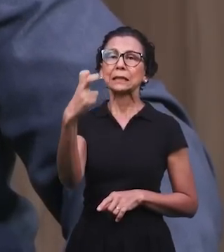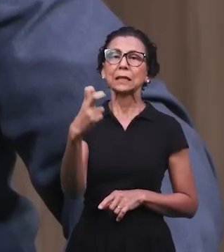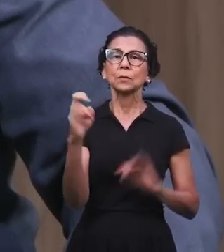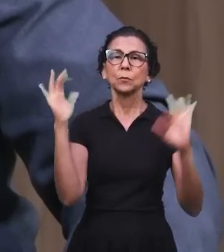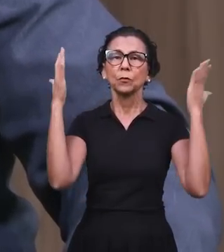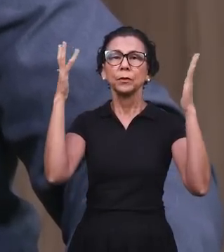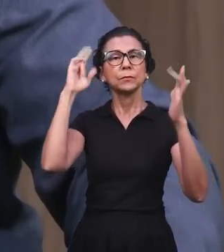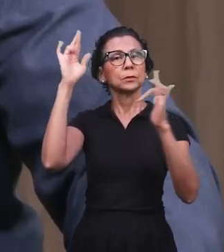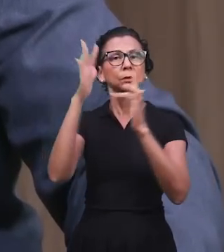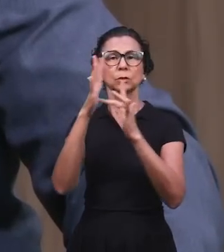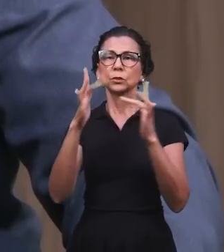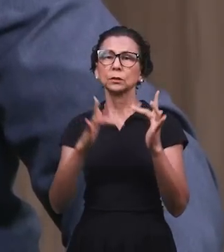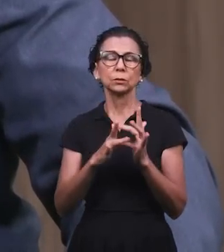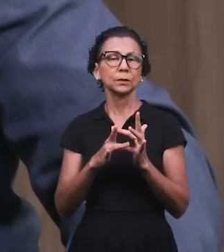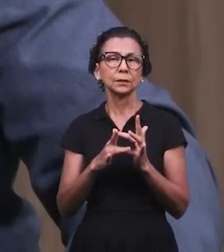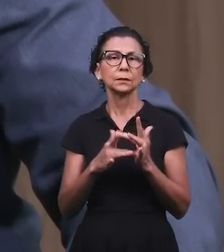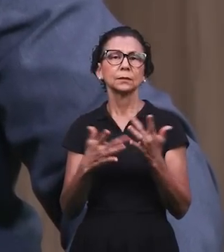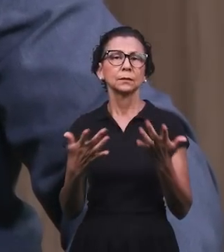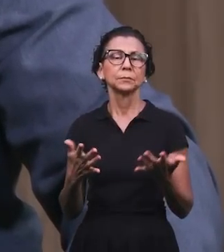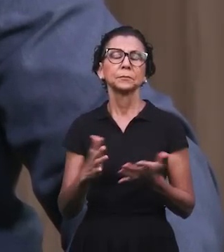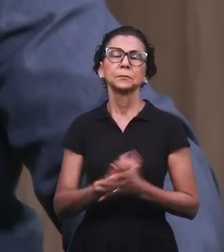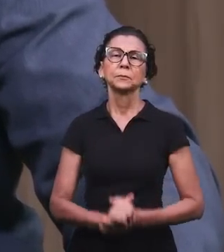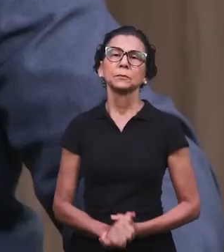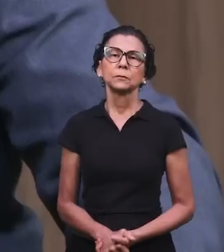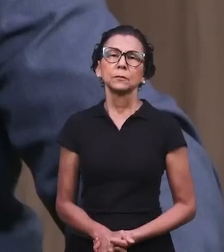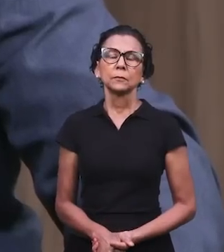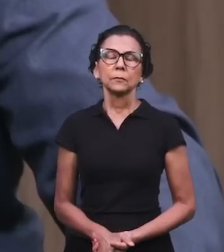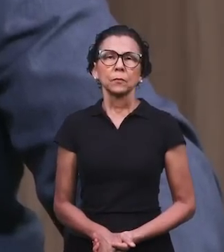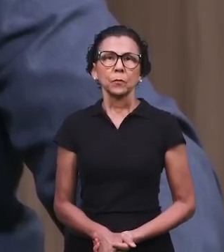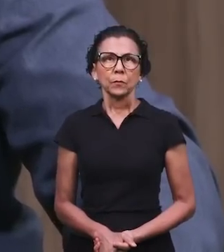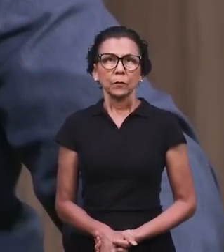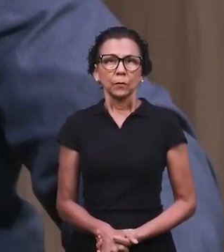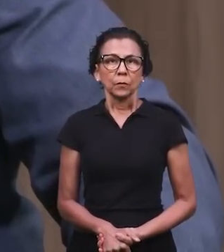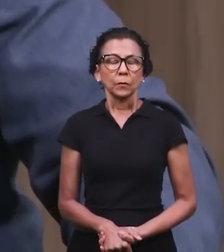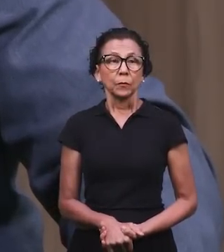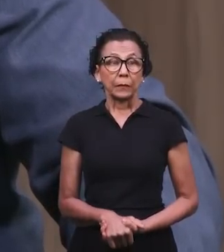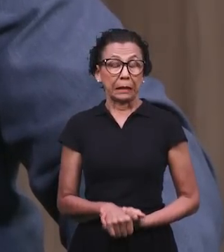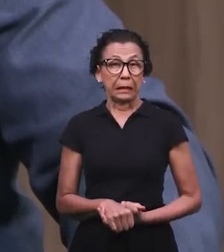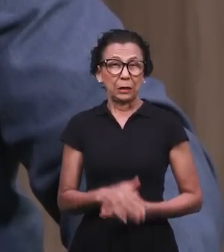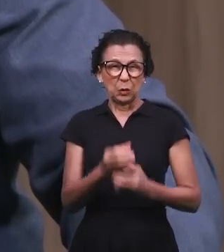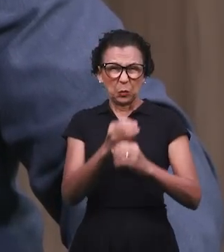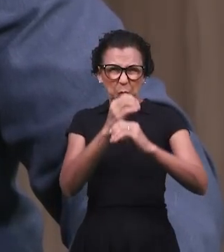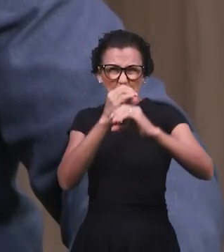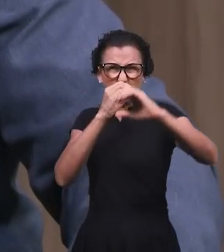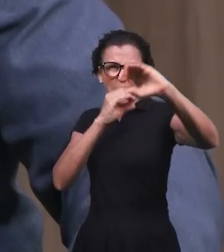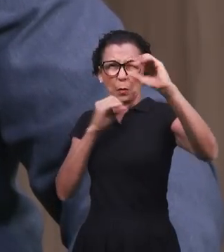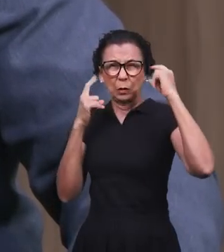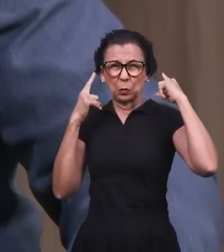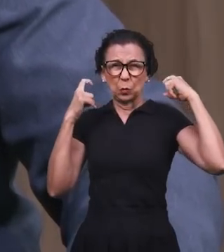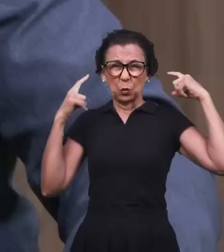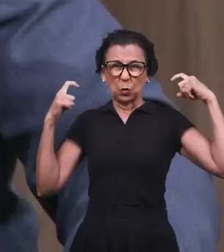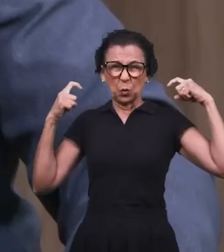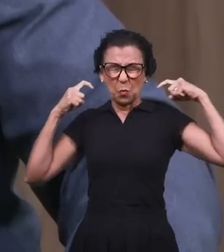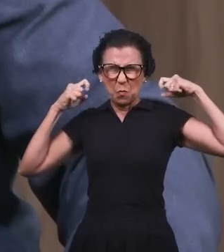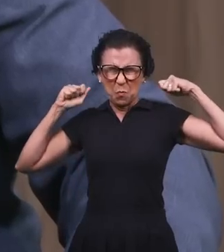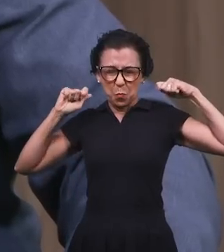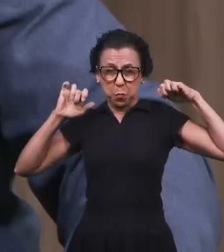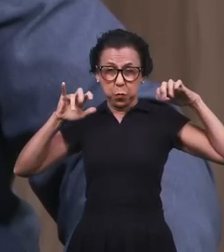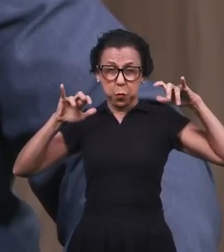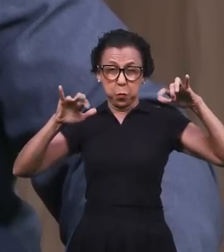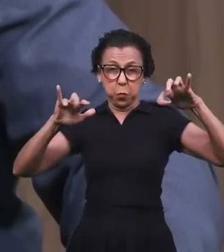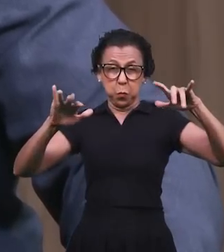aí, aquele som ali, aquele som se ouviu em todo Israel. Né? Glória a Deus. Em todo